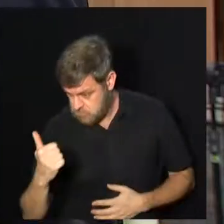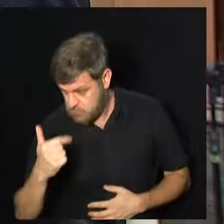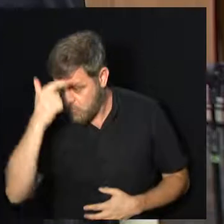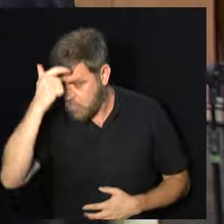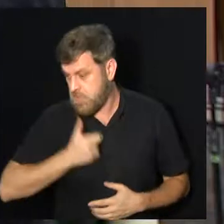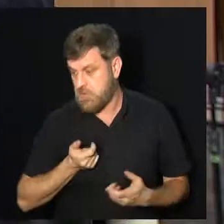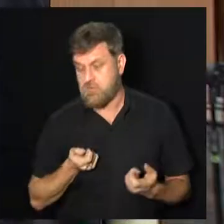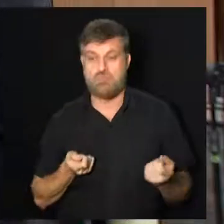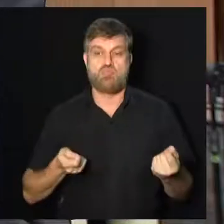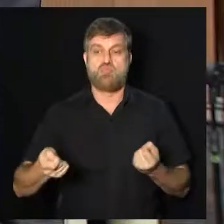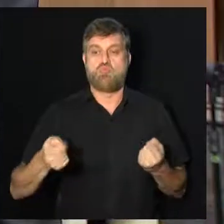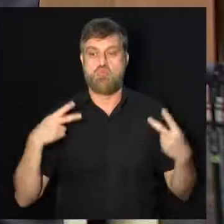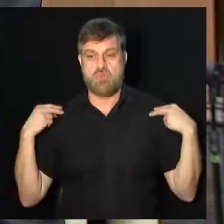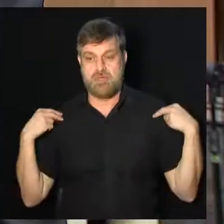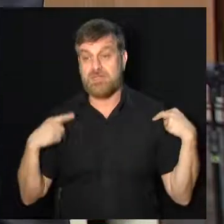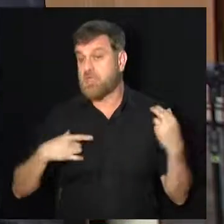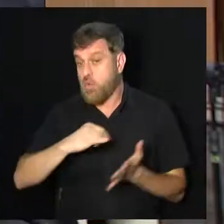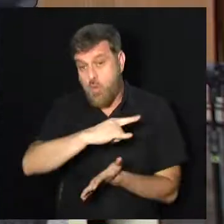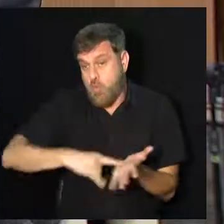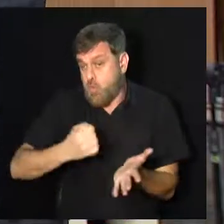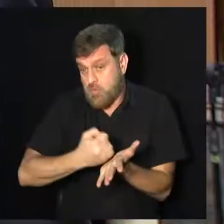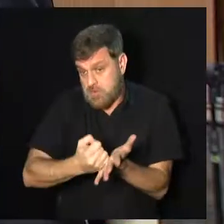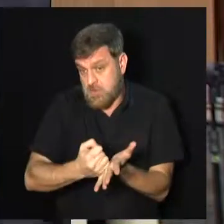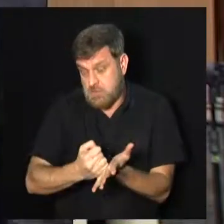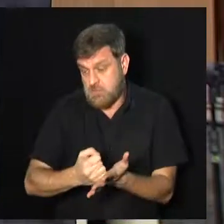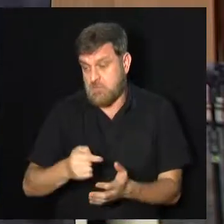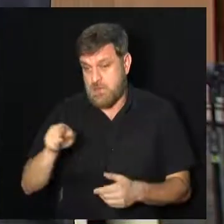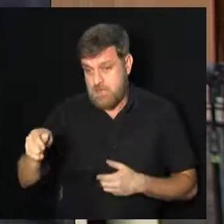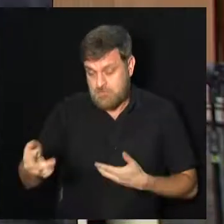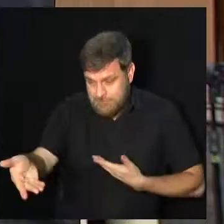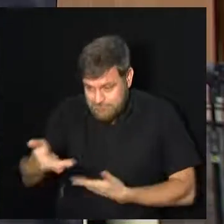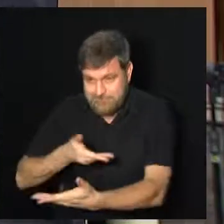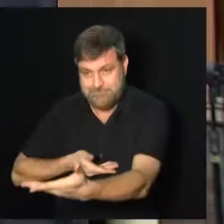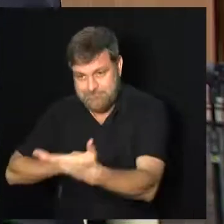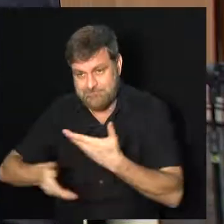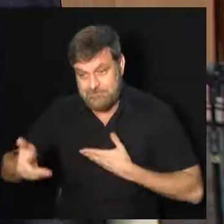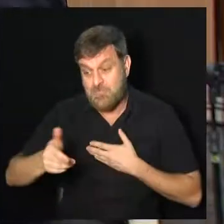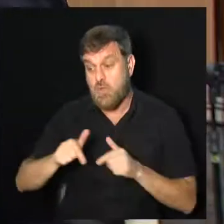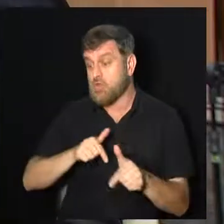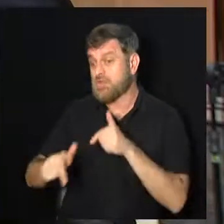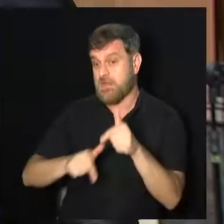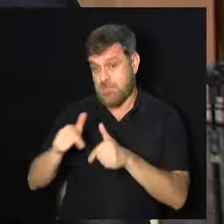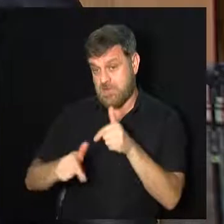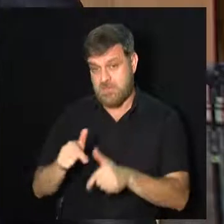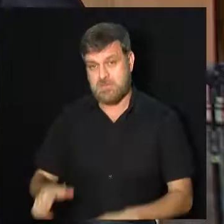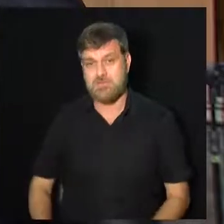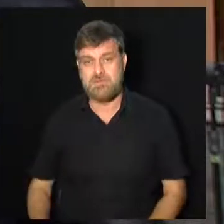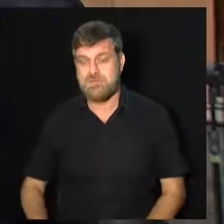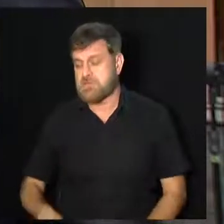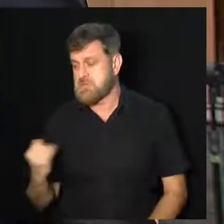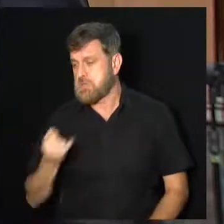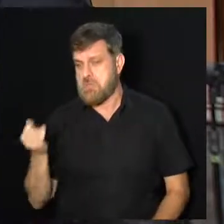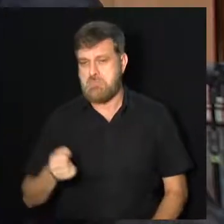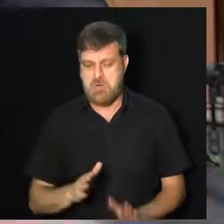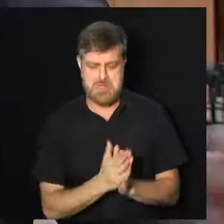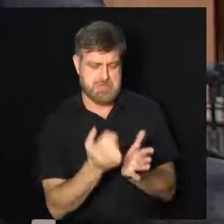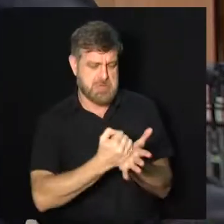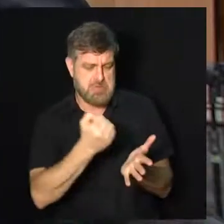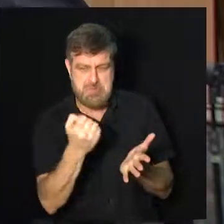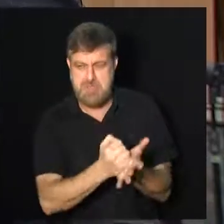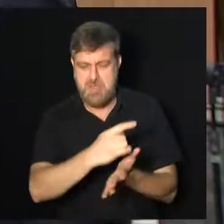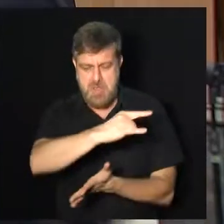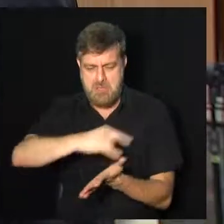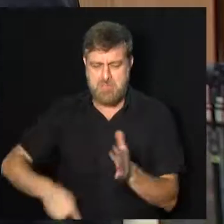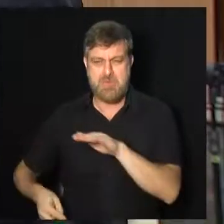seu motorista, eu tenho um contrato com você. Você é meu cliente, eu estou prestando serviço para você. Não importa se é CLT, se é concurso público, se é contrato